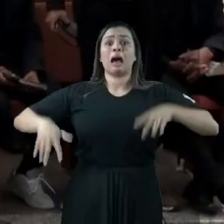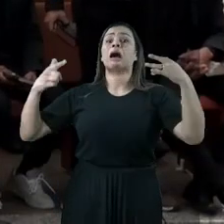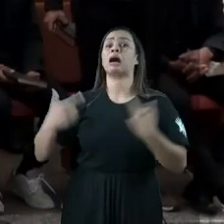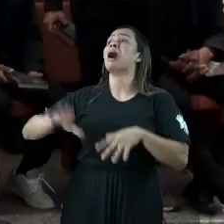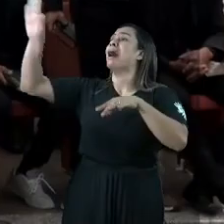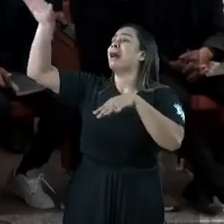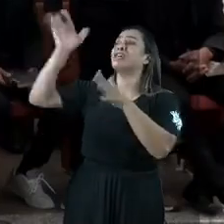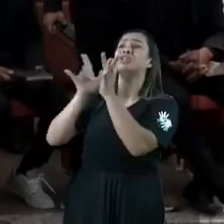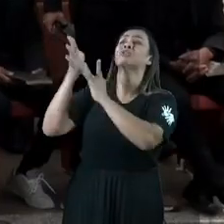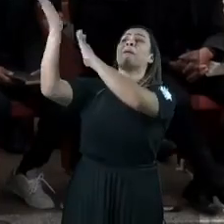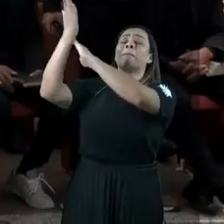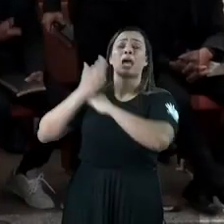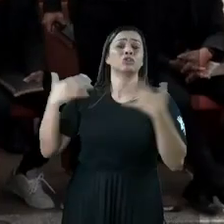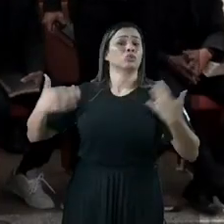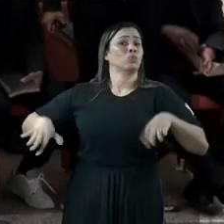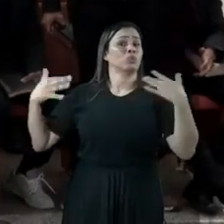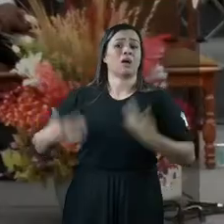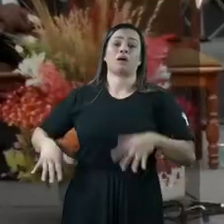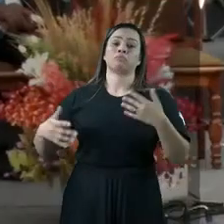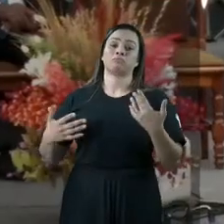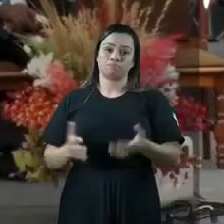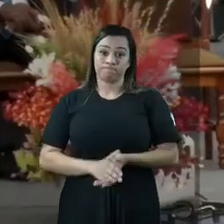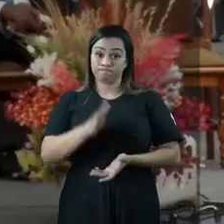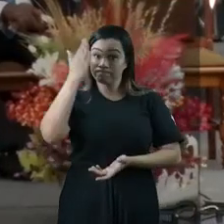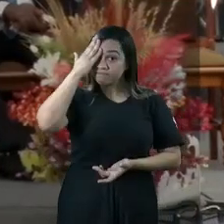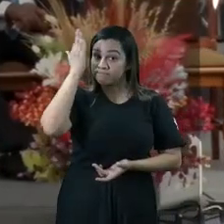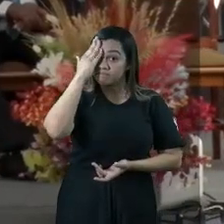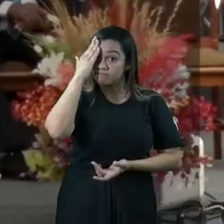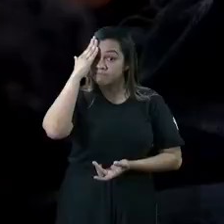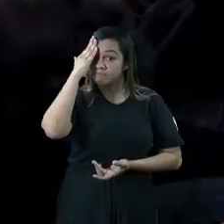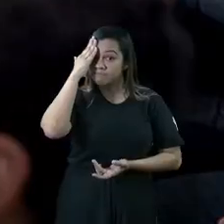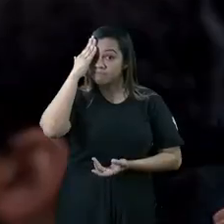Agora! Quem está entendendo, levante a mão e adora.